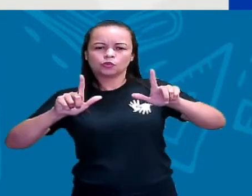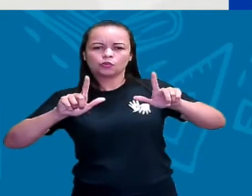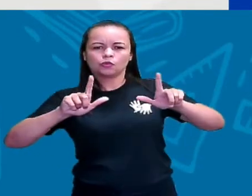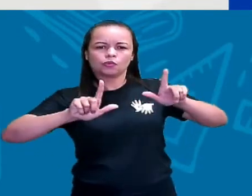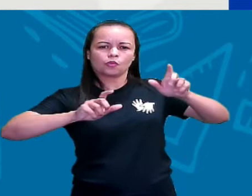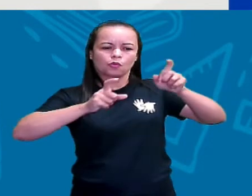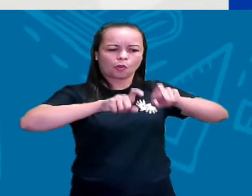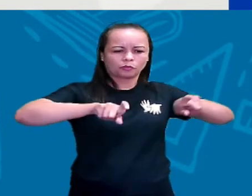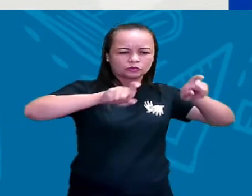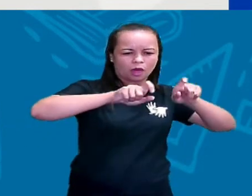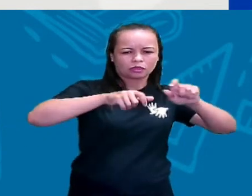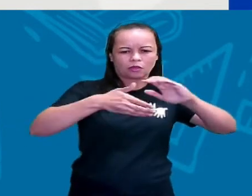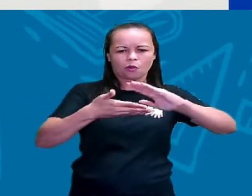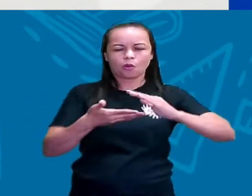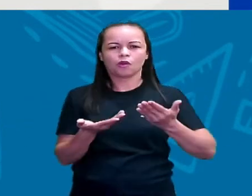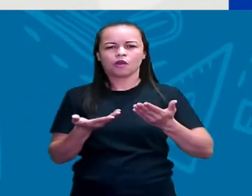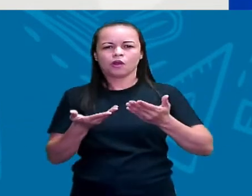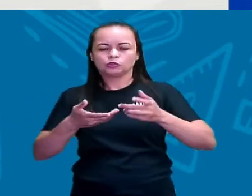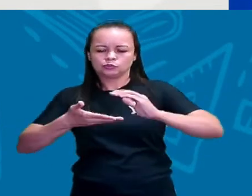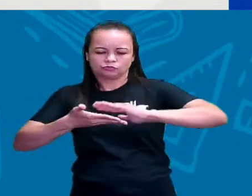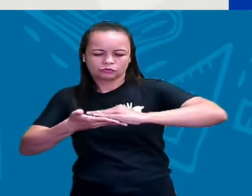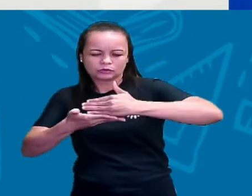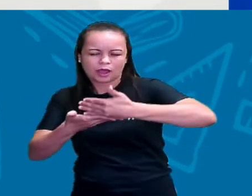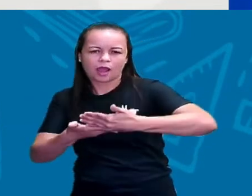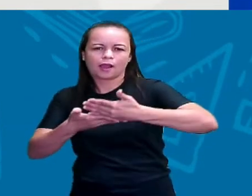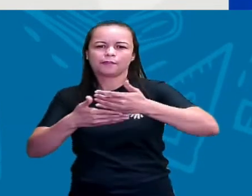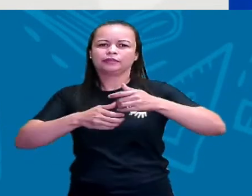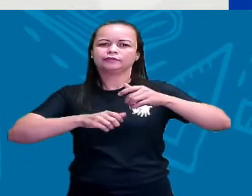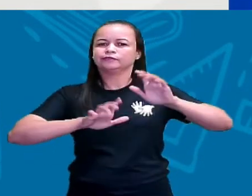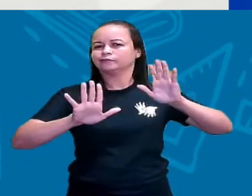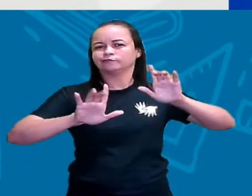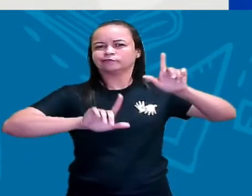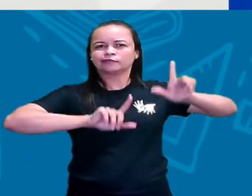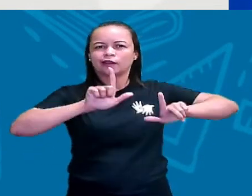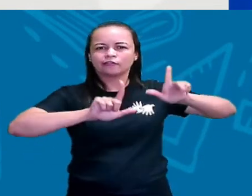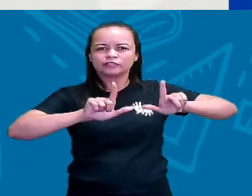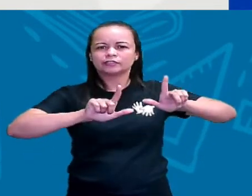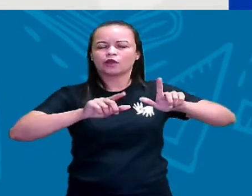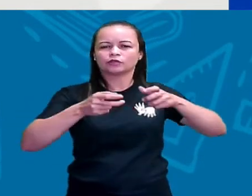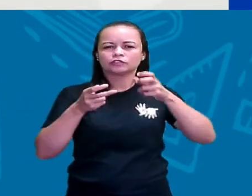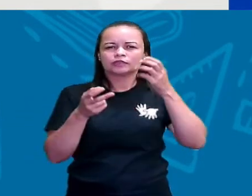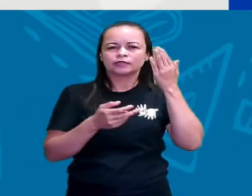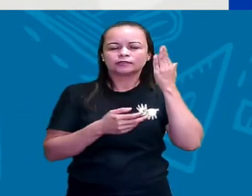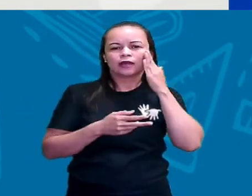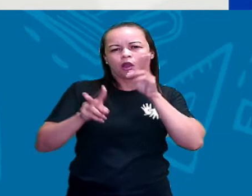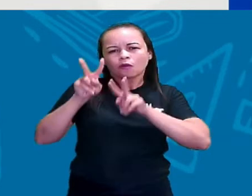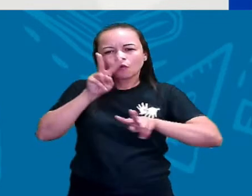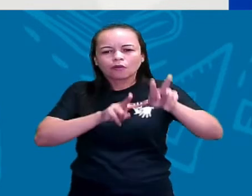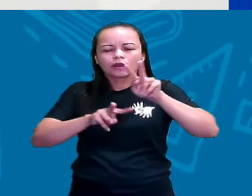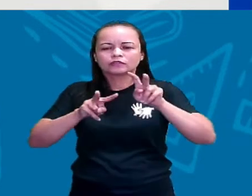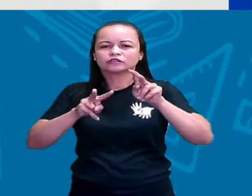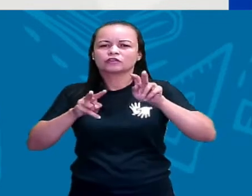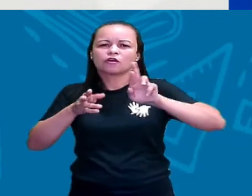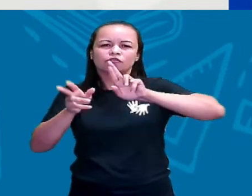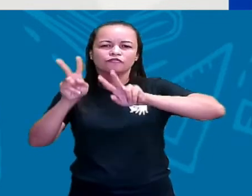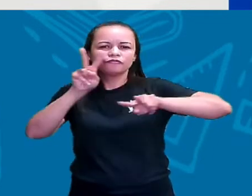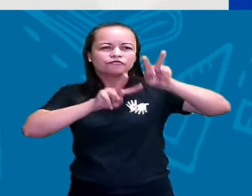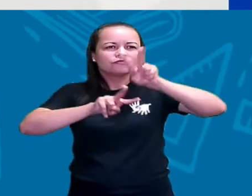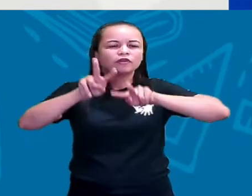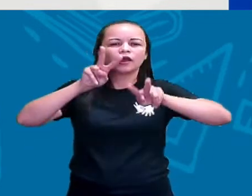no nosso tablet, na televisão, né? A gente consegue visualizar a hora em